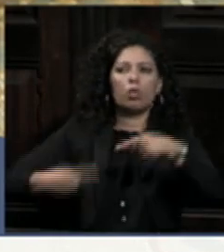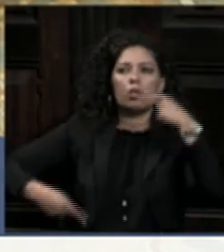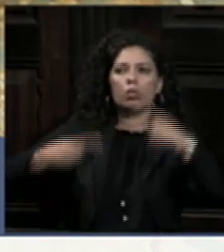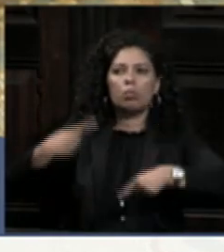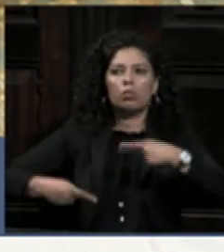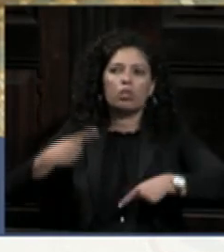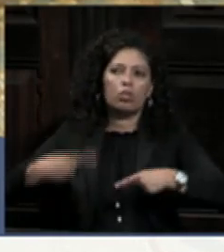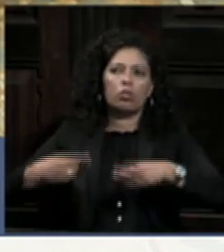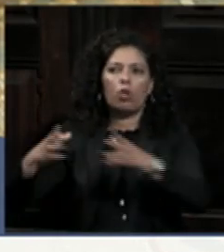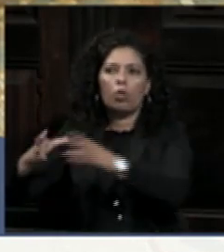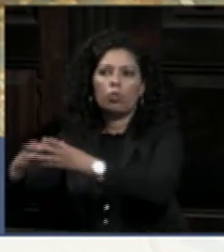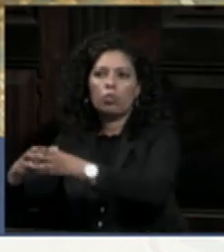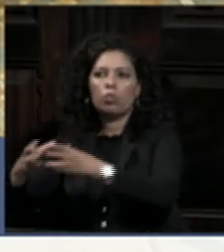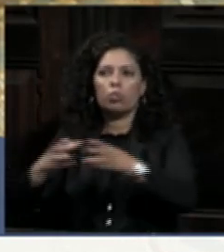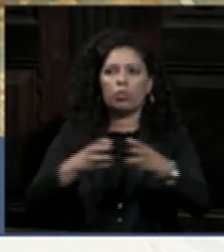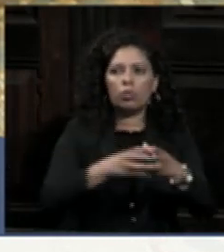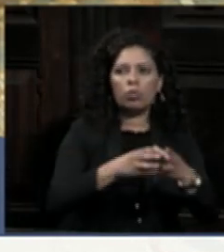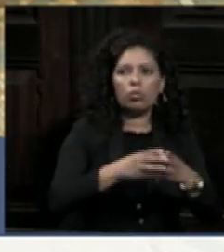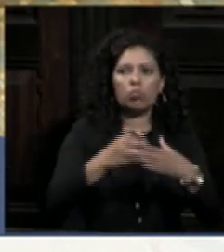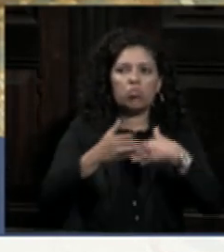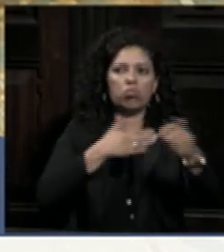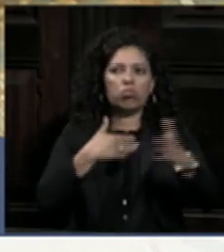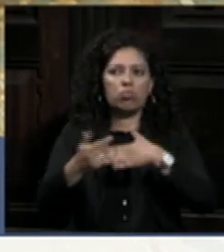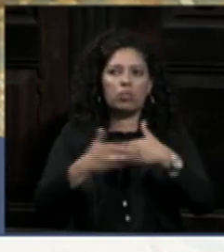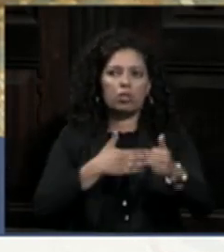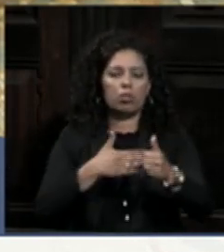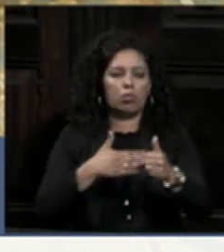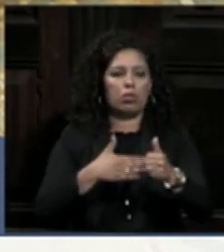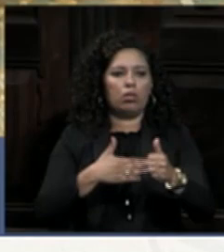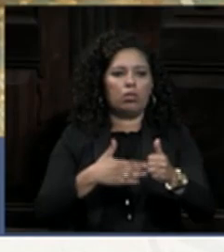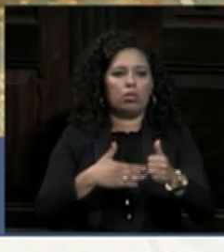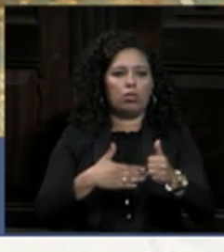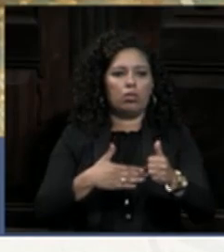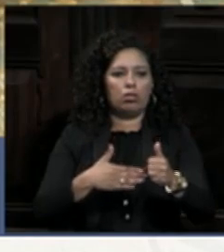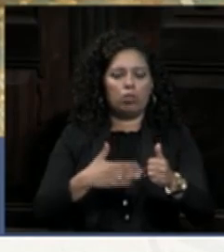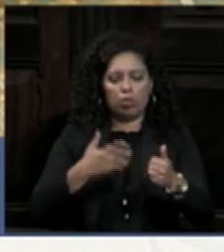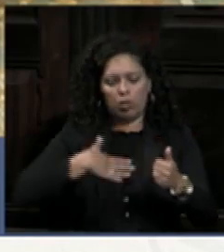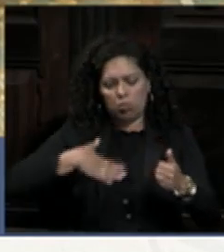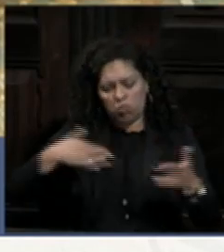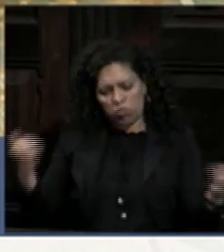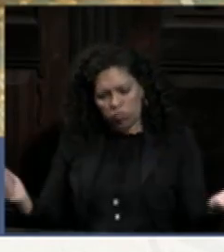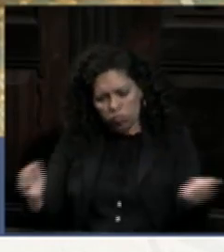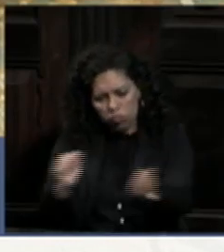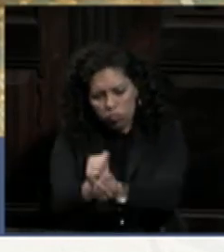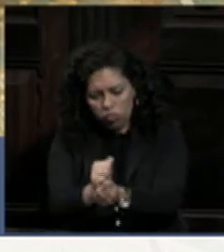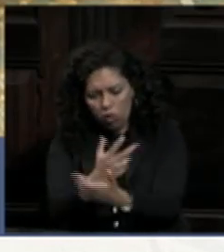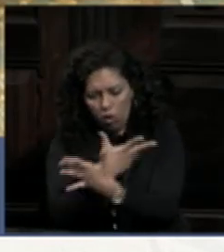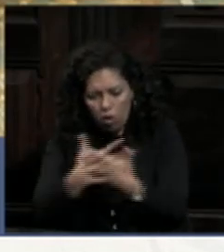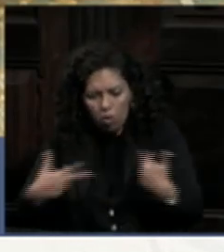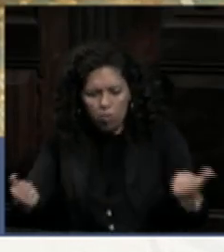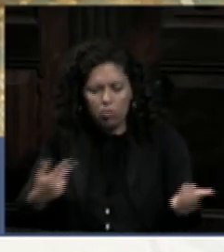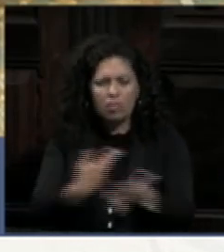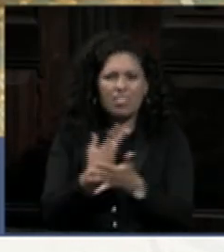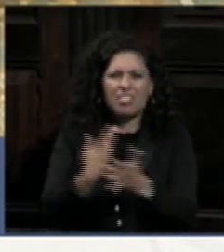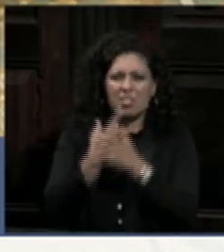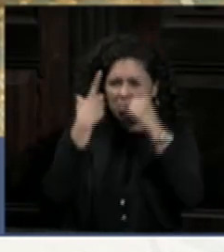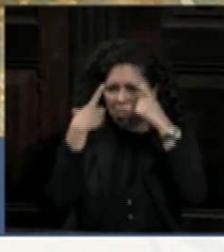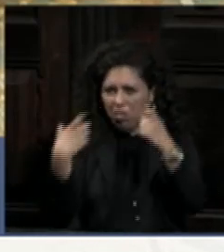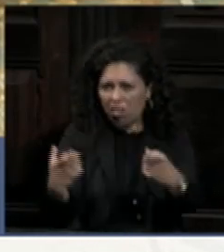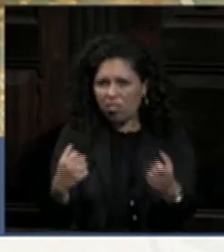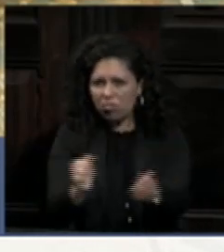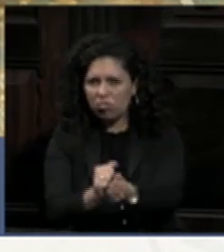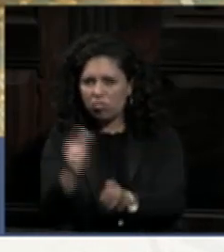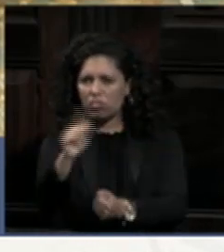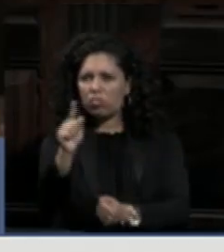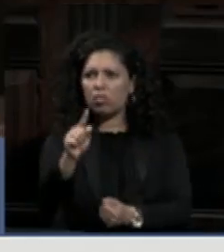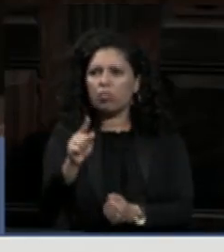trabalhadores a vossa excelência que são do psdb e é repudia a violência como instrumento de ação